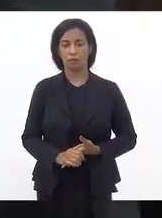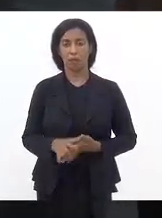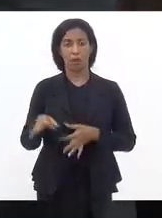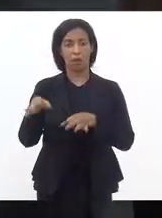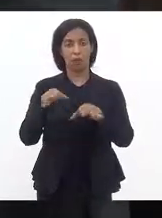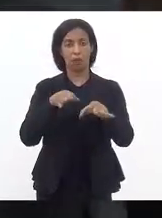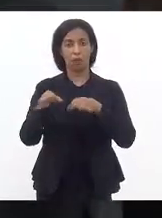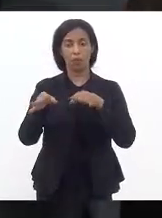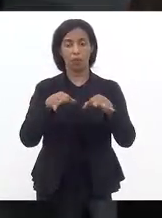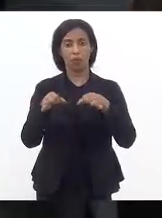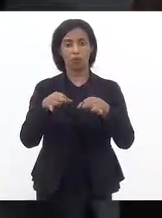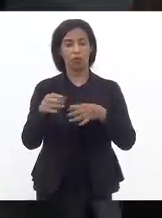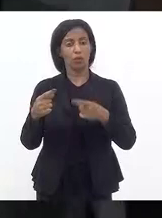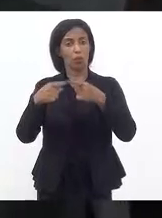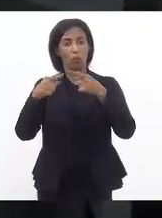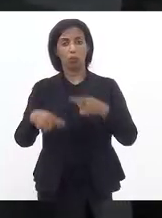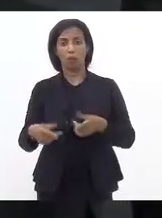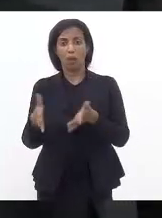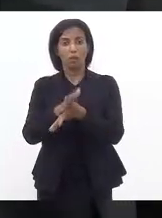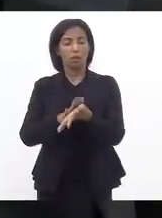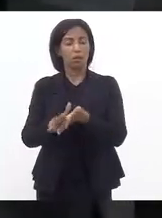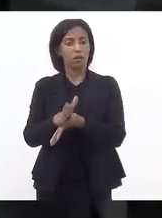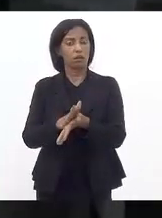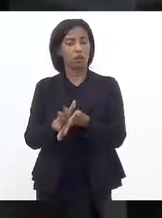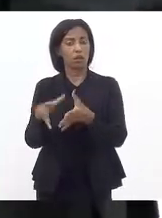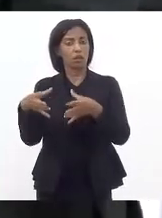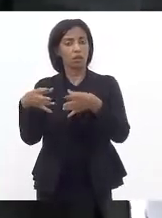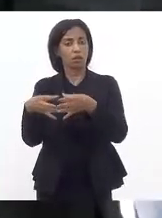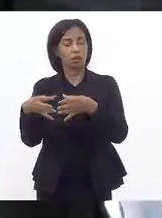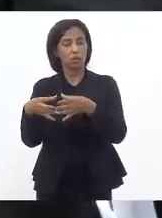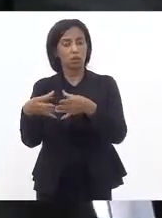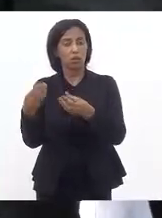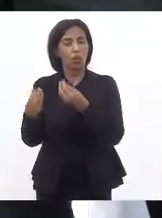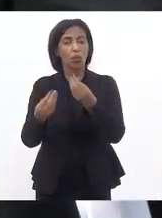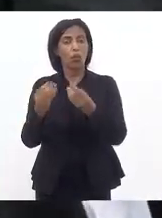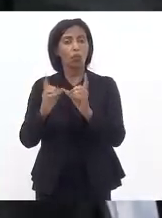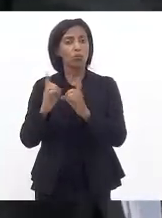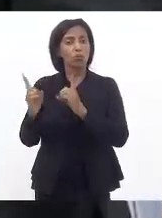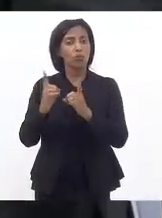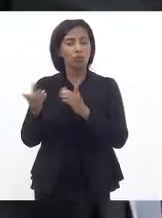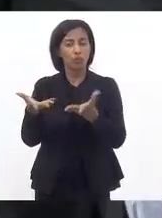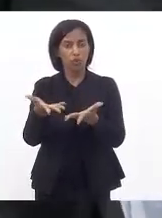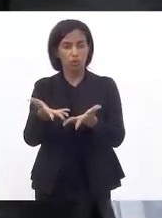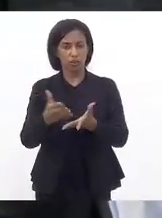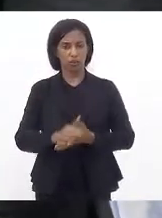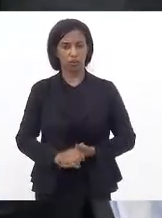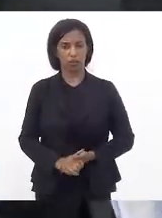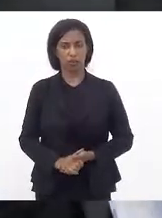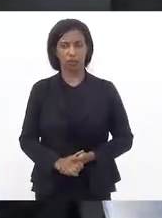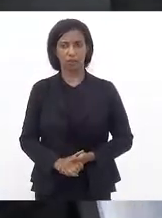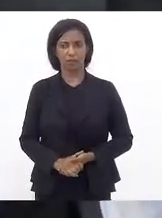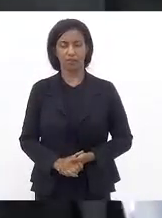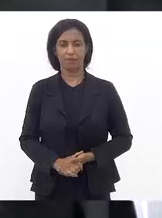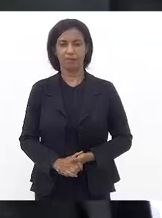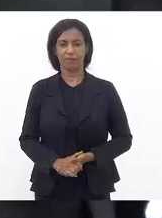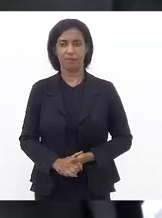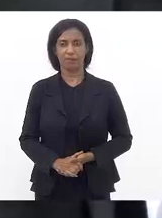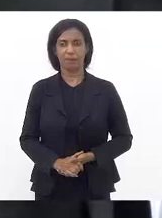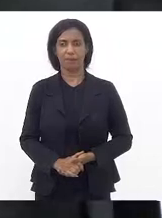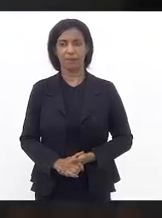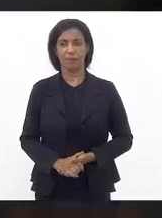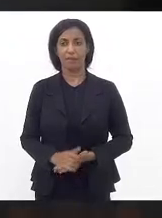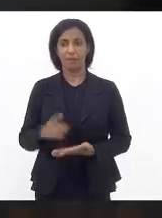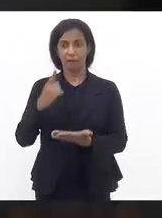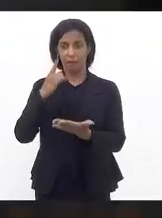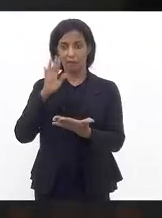o Neto Não Faz Sentido algum a comissão de turismo não discutir isso porque eu já decidi a comissão de